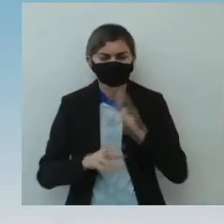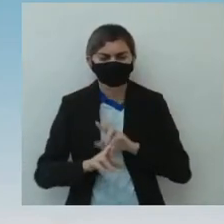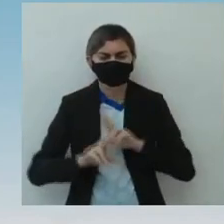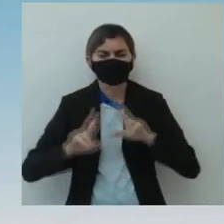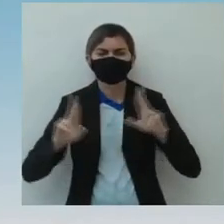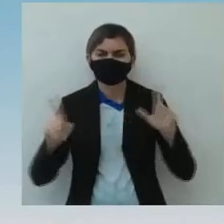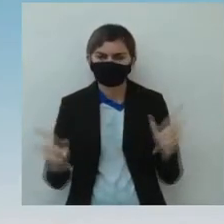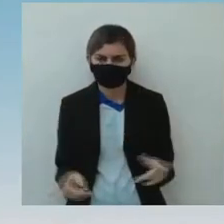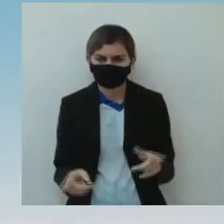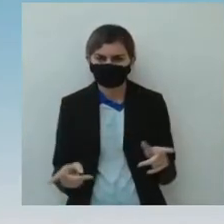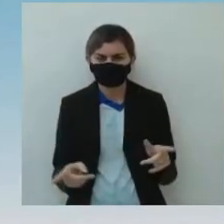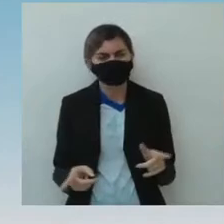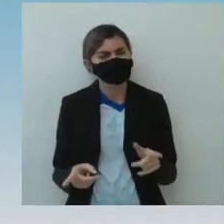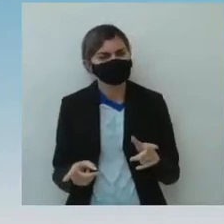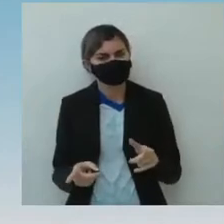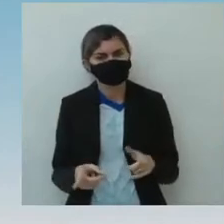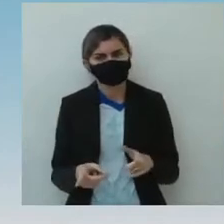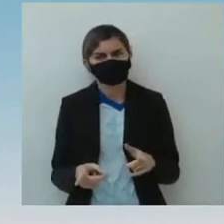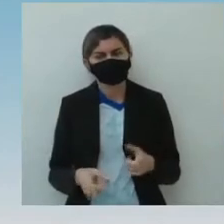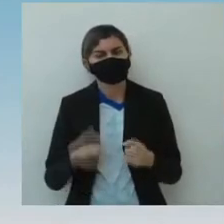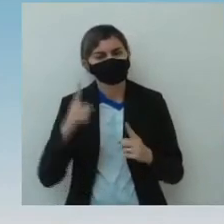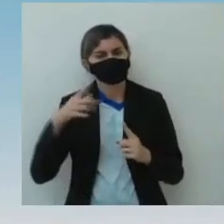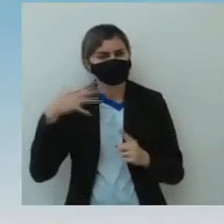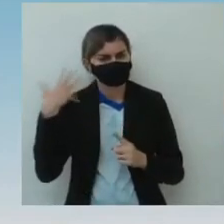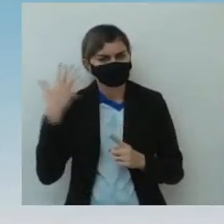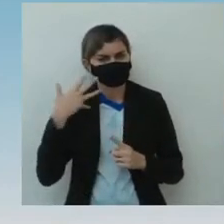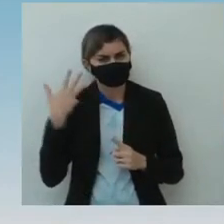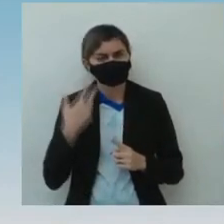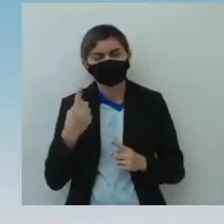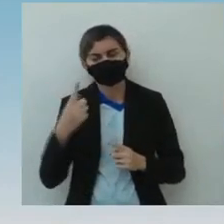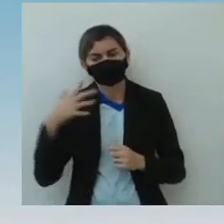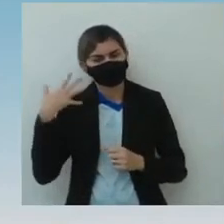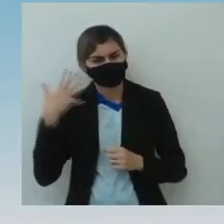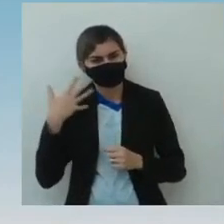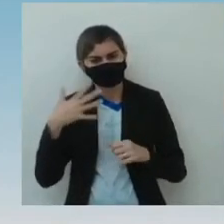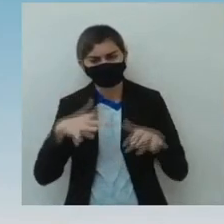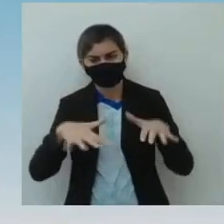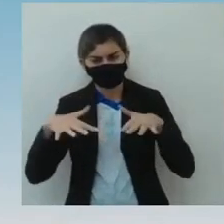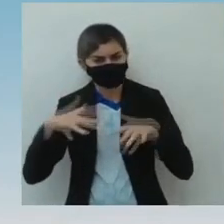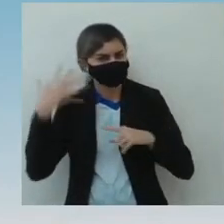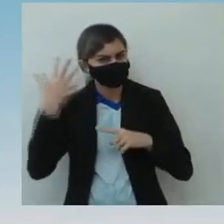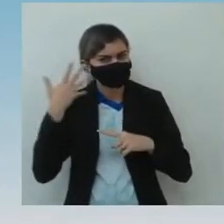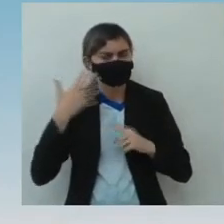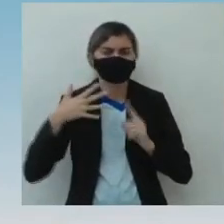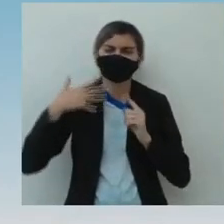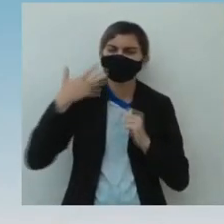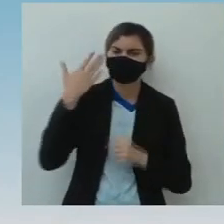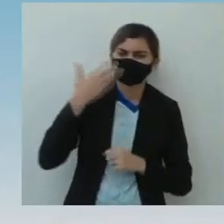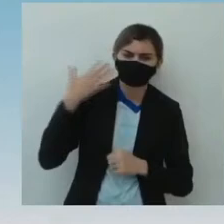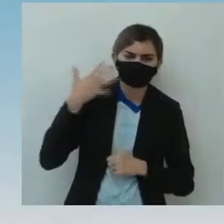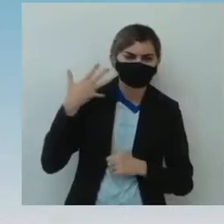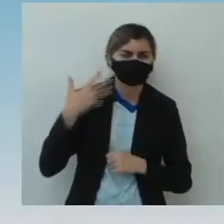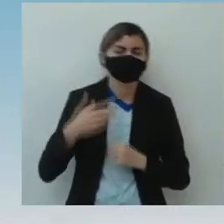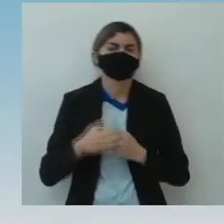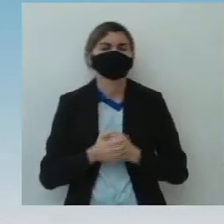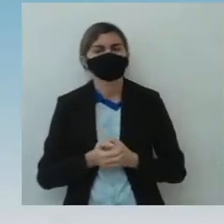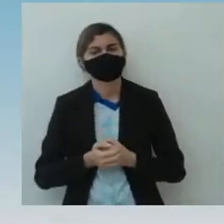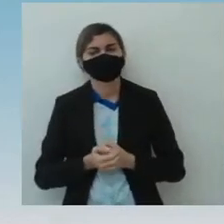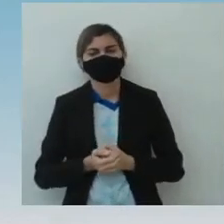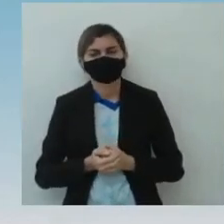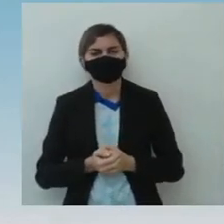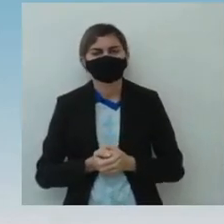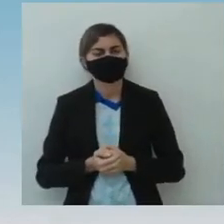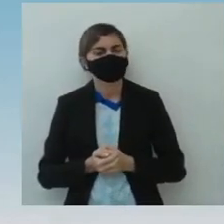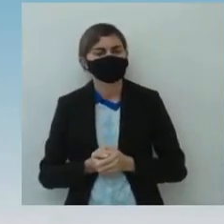diferença entre em uma palestra e um discurso Beatles Beatles Beatles In a lecture and